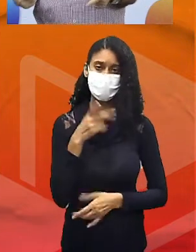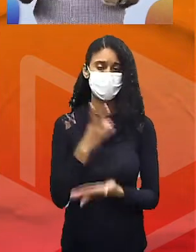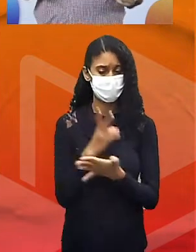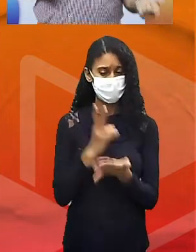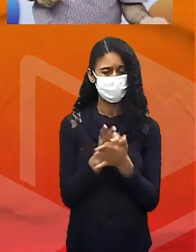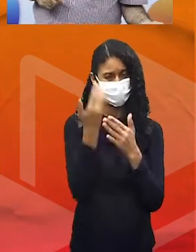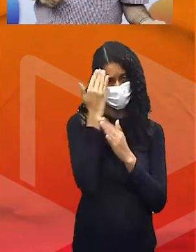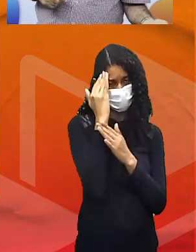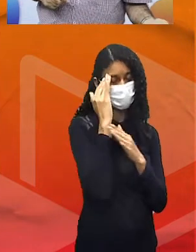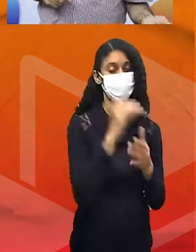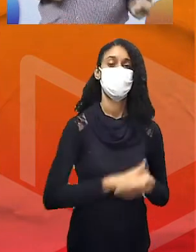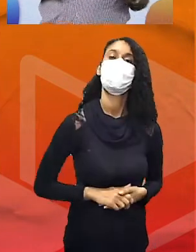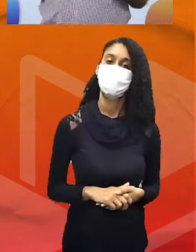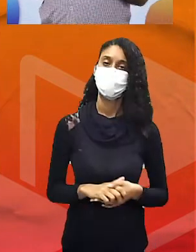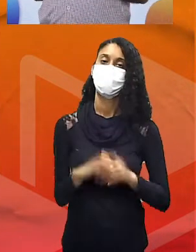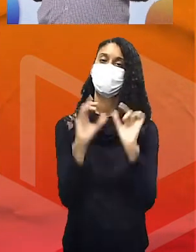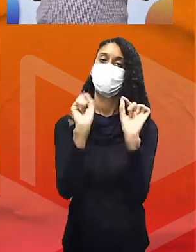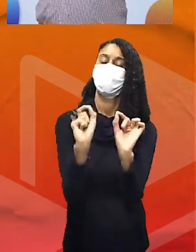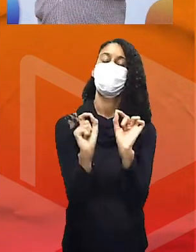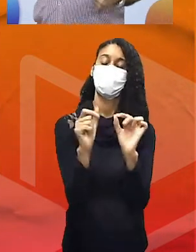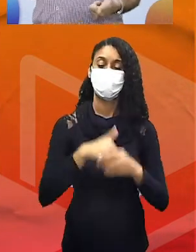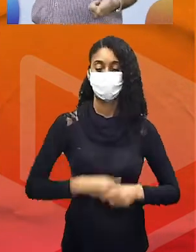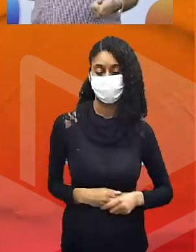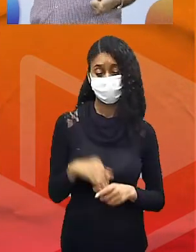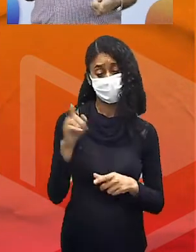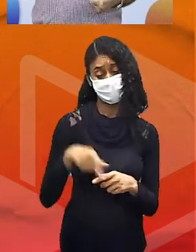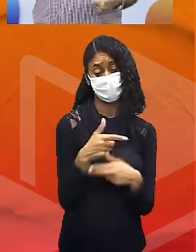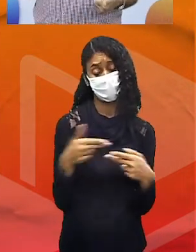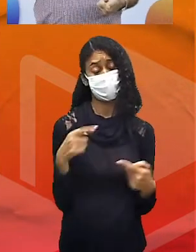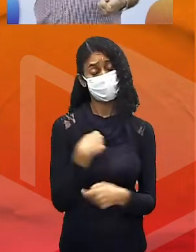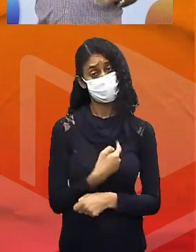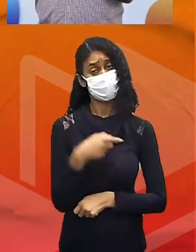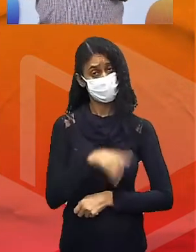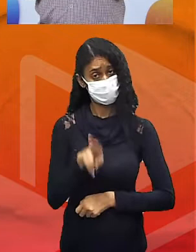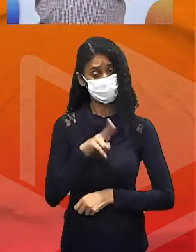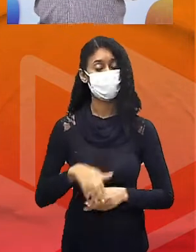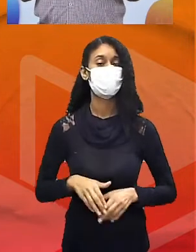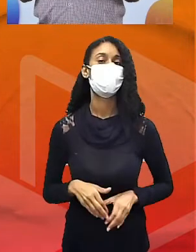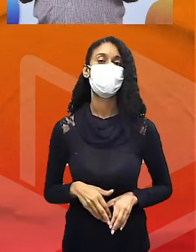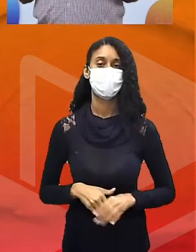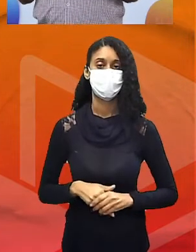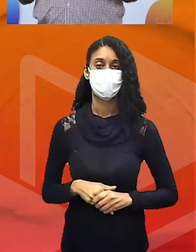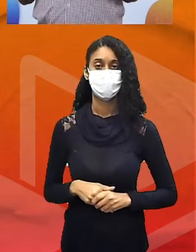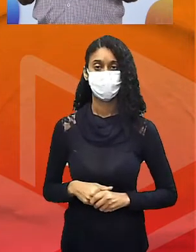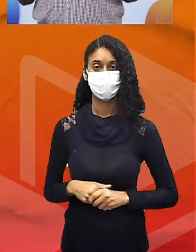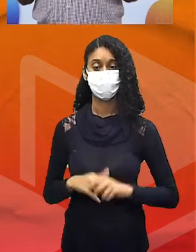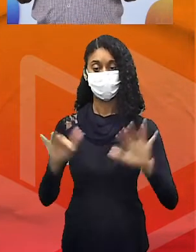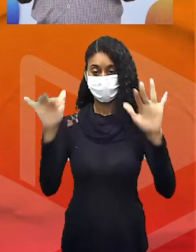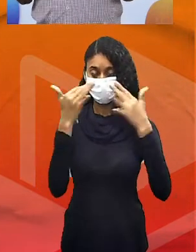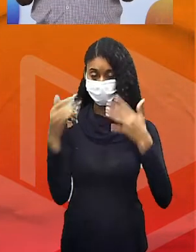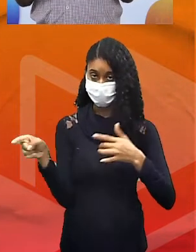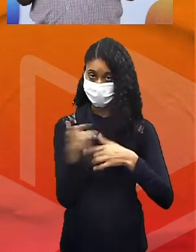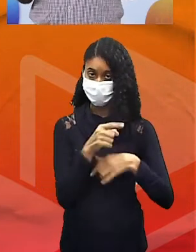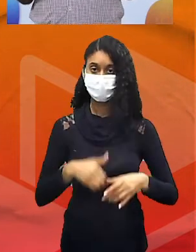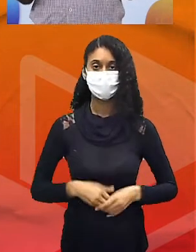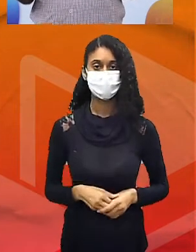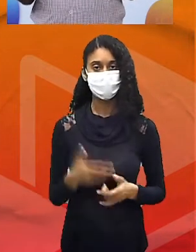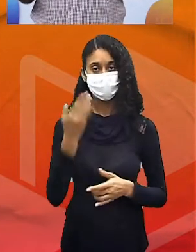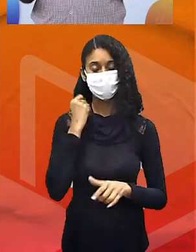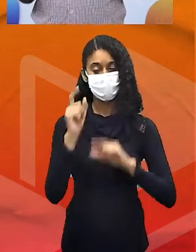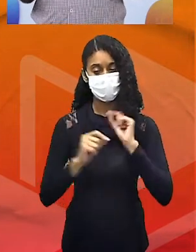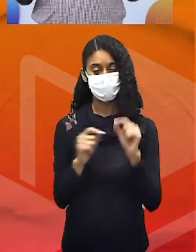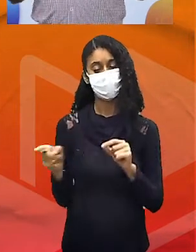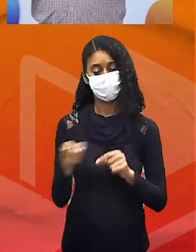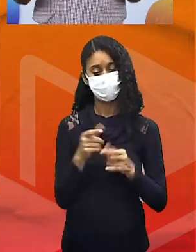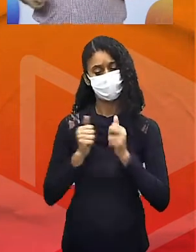entendendo? Está me entendendo? Quer dizer, esse é um artifício que eu uso para chamar a sua atenção e saber se você